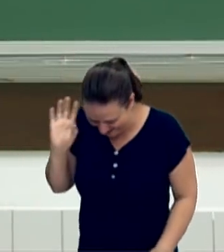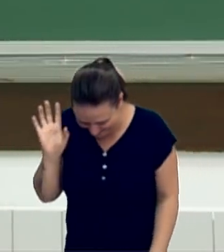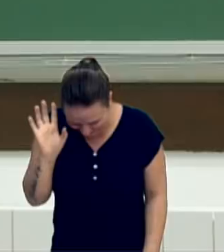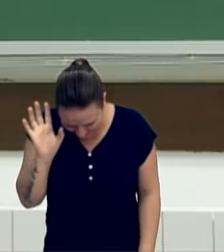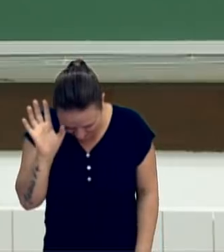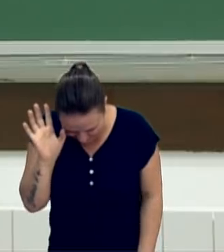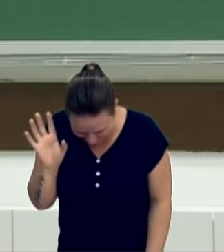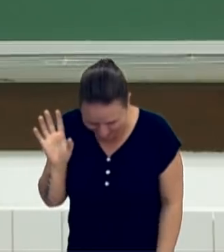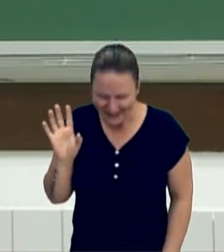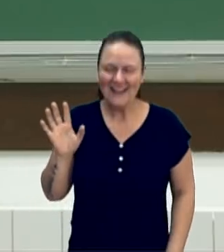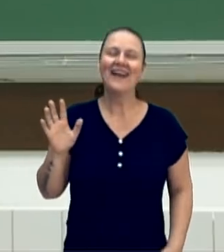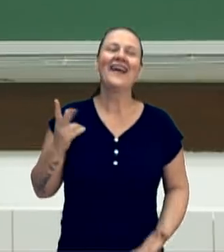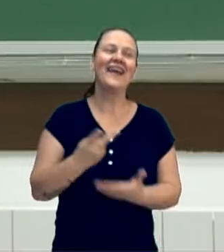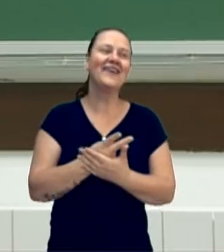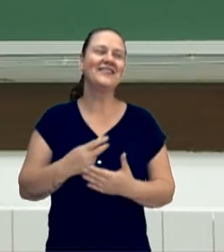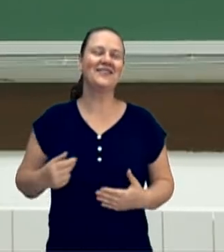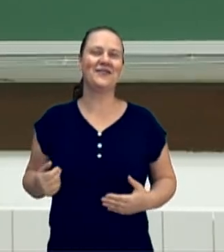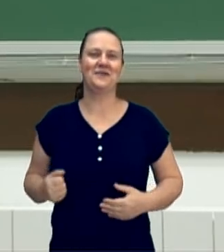Tudo bem.